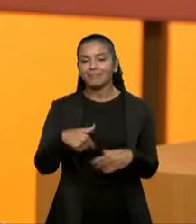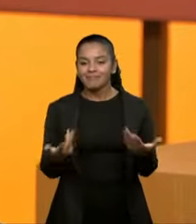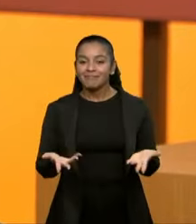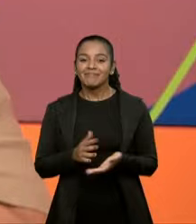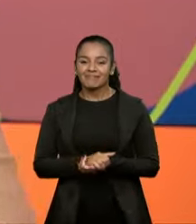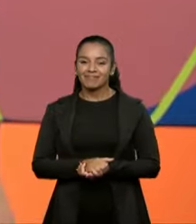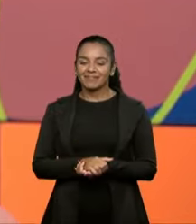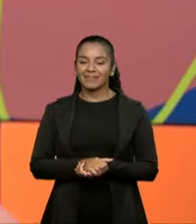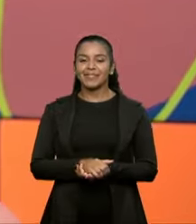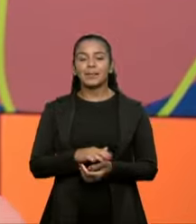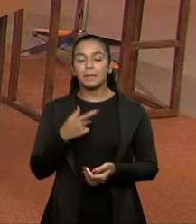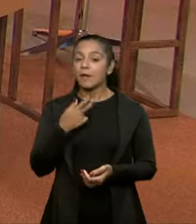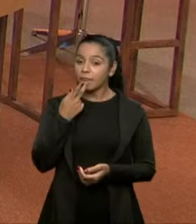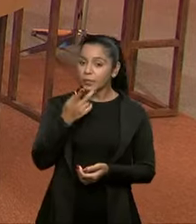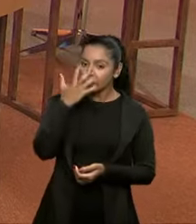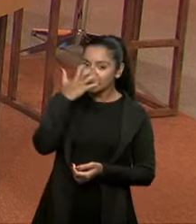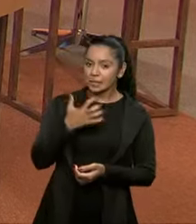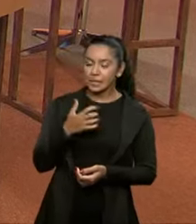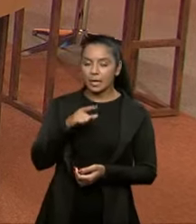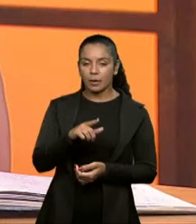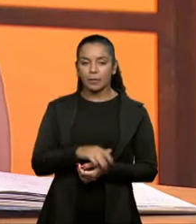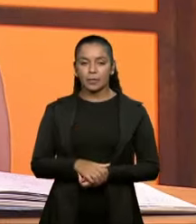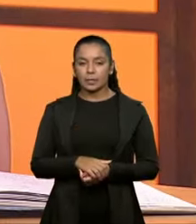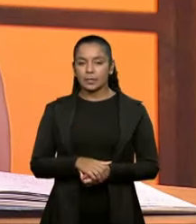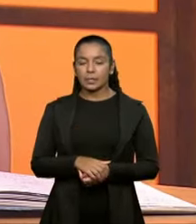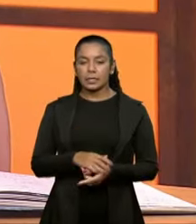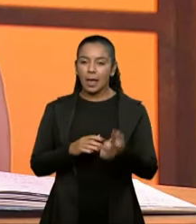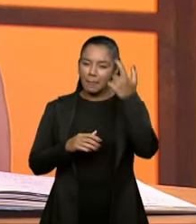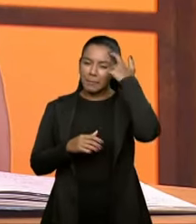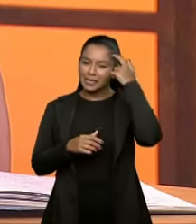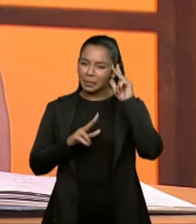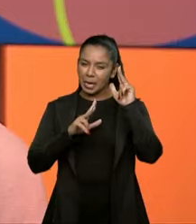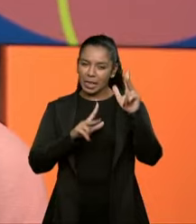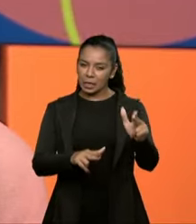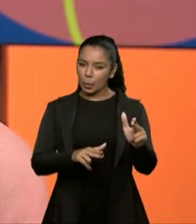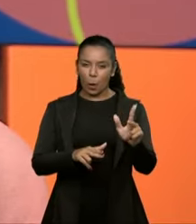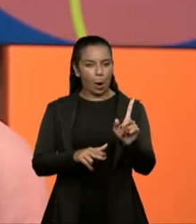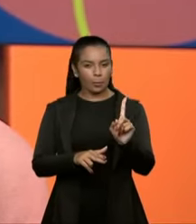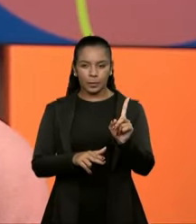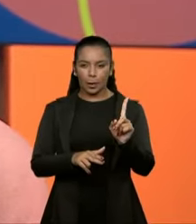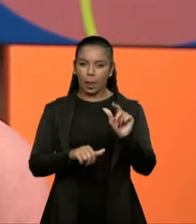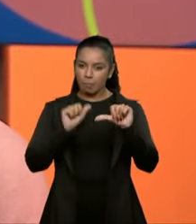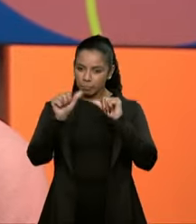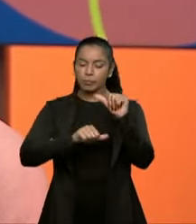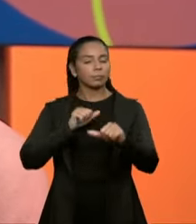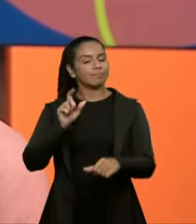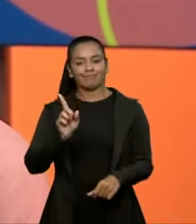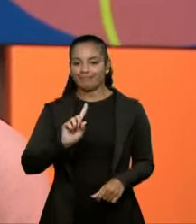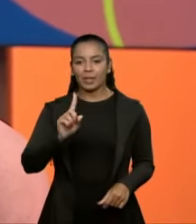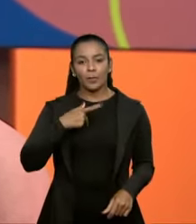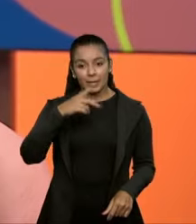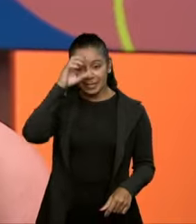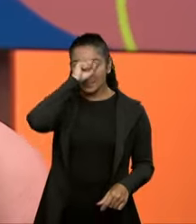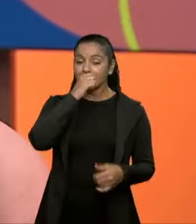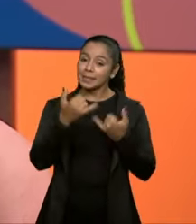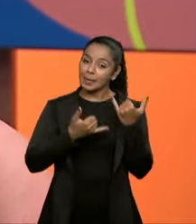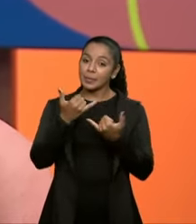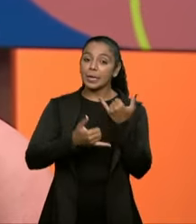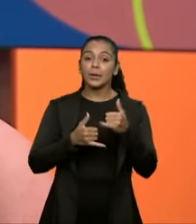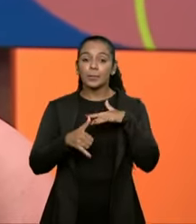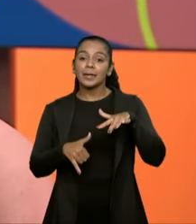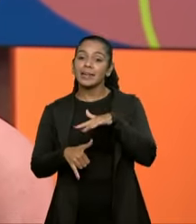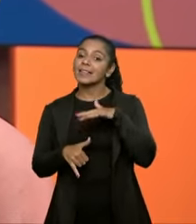Mas, André, assim, falando sério, você não sai igual depois de um rolê desse. Não, cara, vou te falar, não sai. Não. Porque você aprende, a gente tá brincando porque o clima tá bom